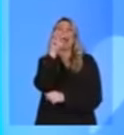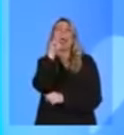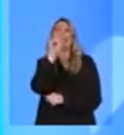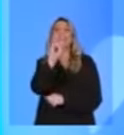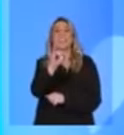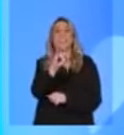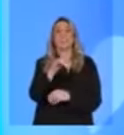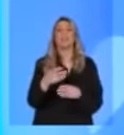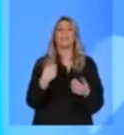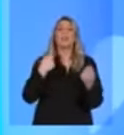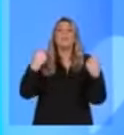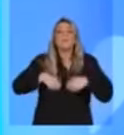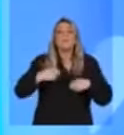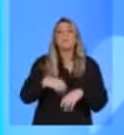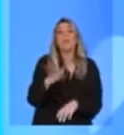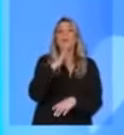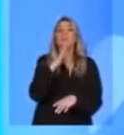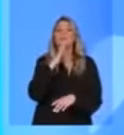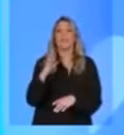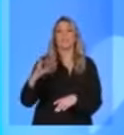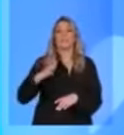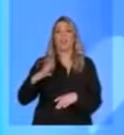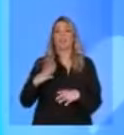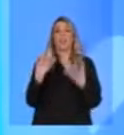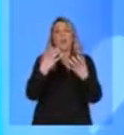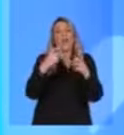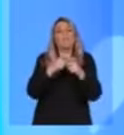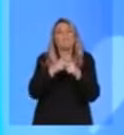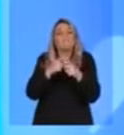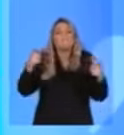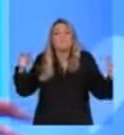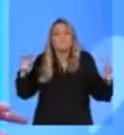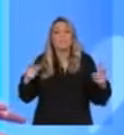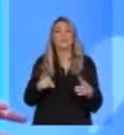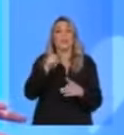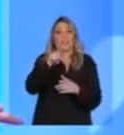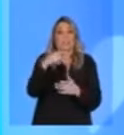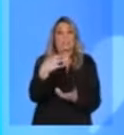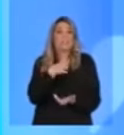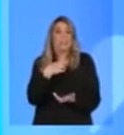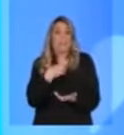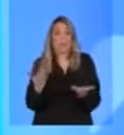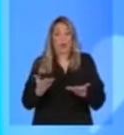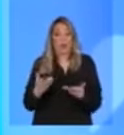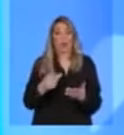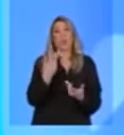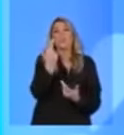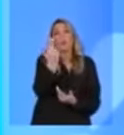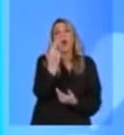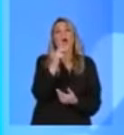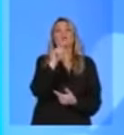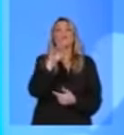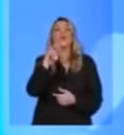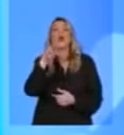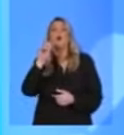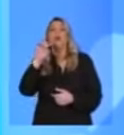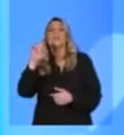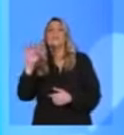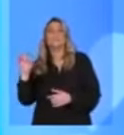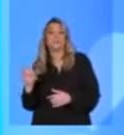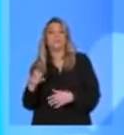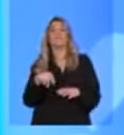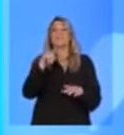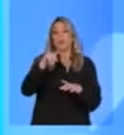precisa conhecer cidade Crivela e eu quero ampliar o sistema de concessões desse modelo que nós fizemos na zona oeste paraa baixada de jacaré